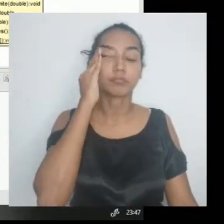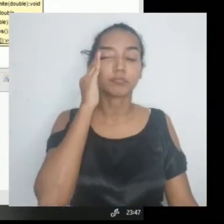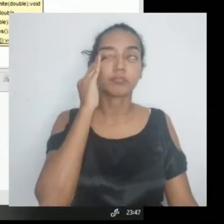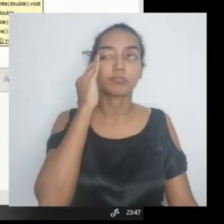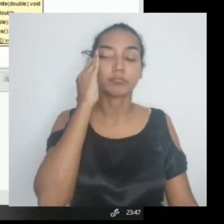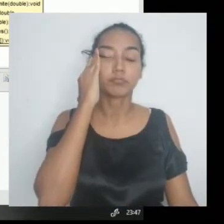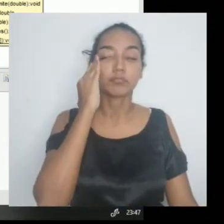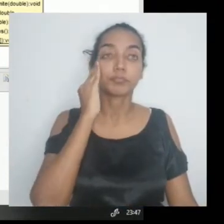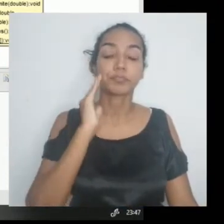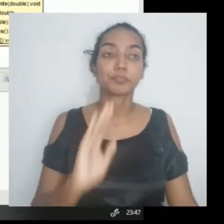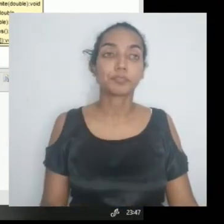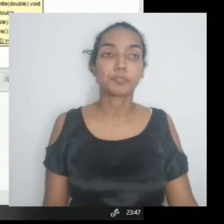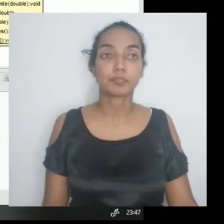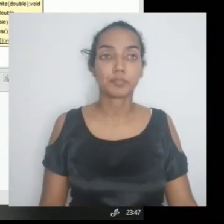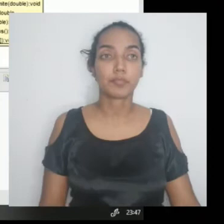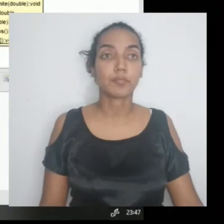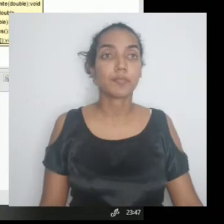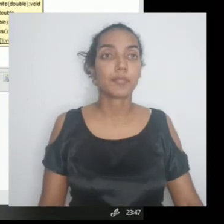precisaria eu